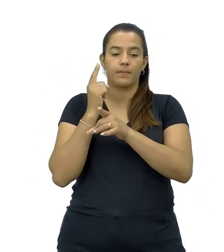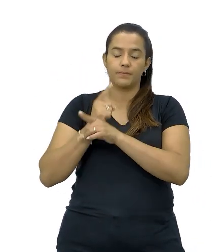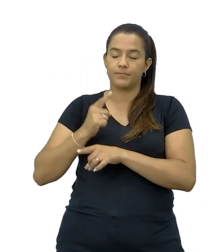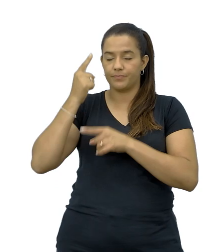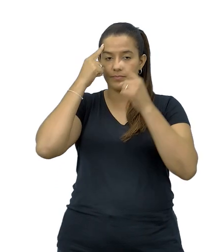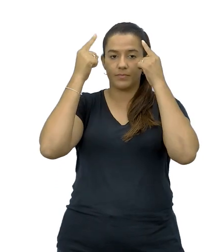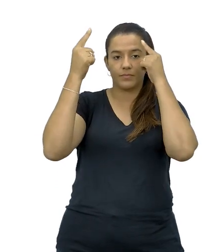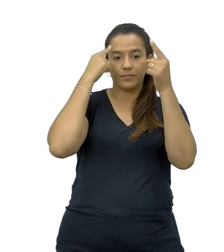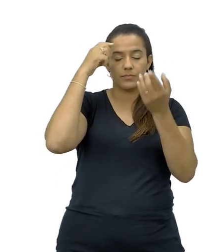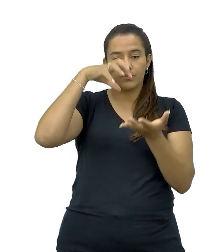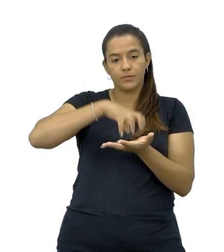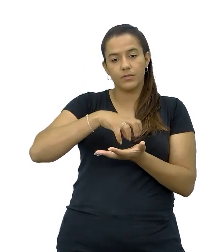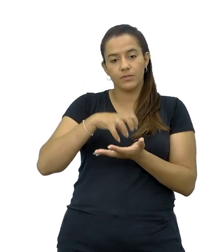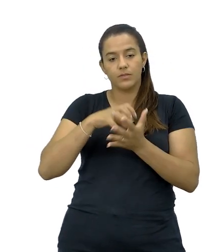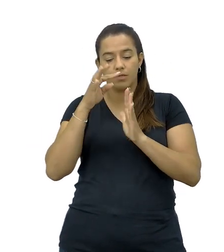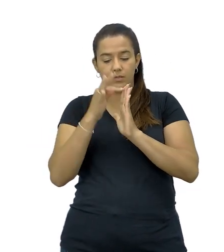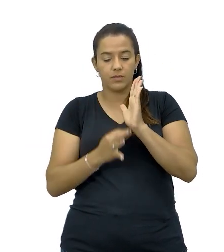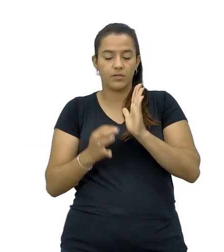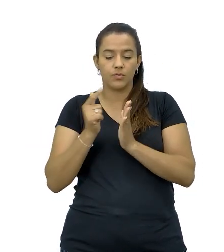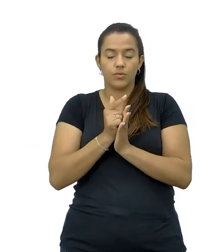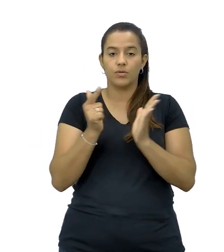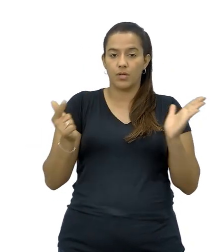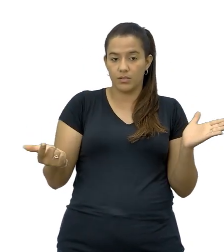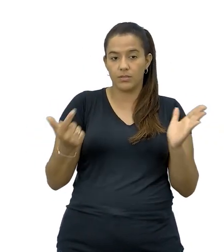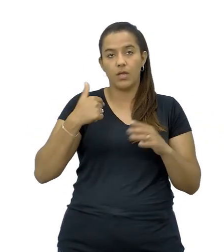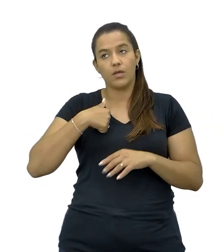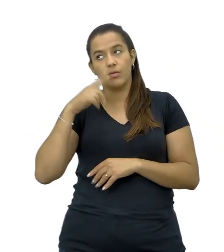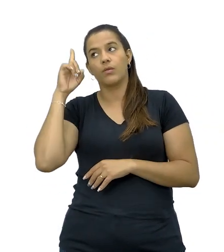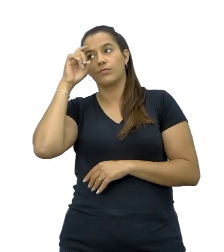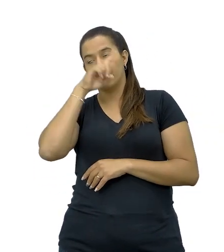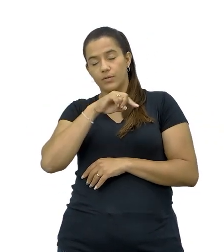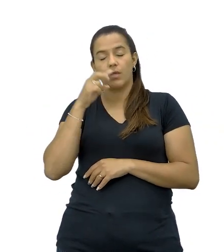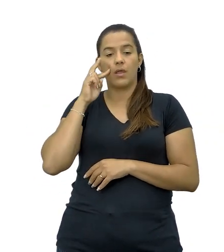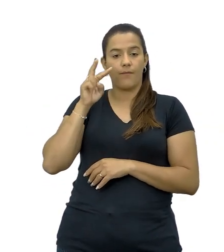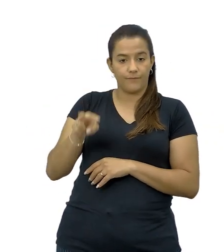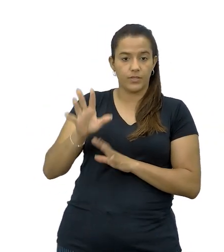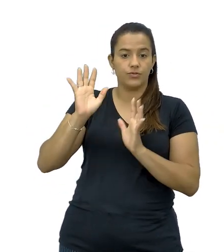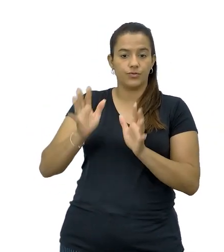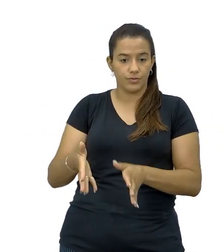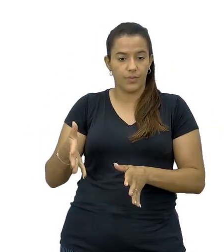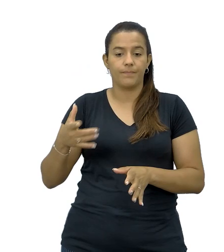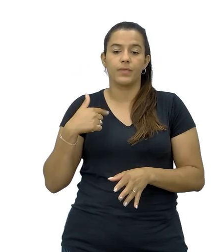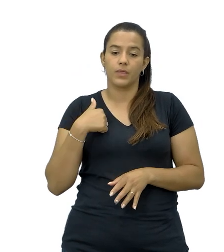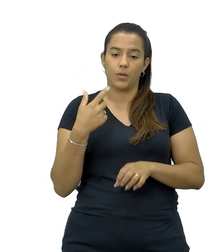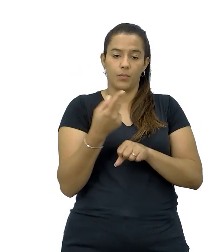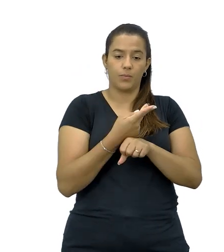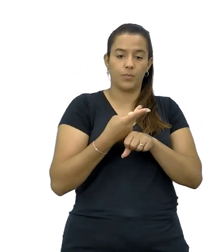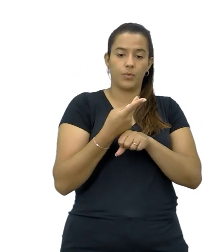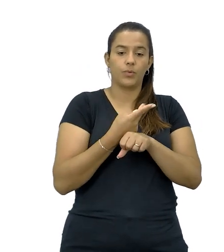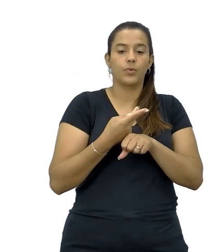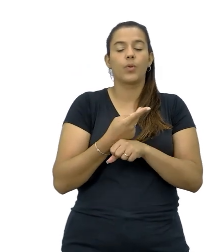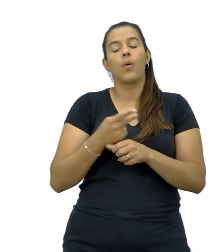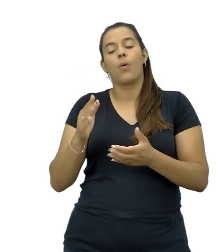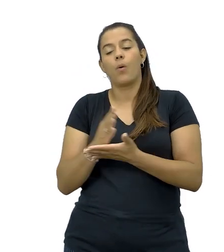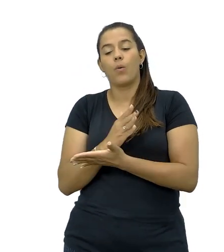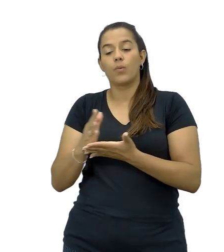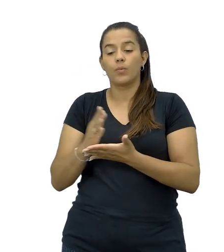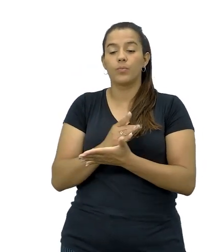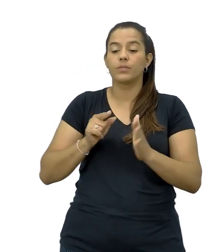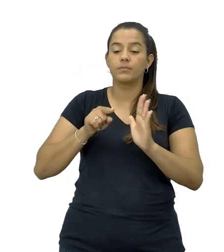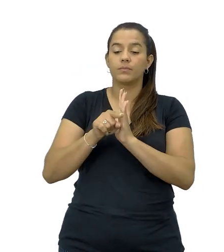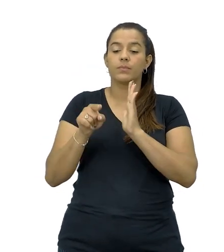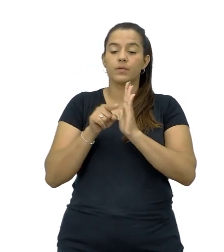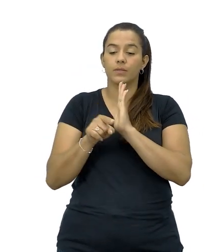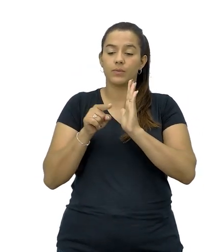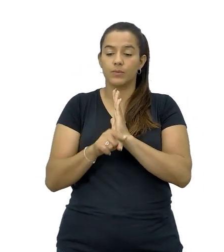ideias centrais de textos jornalísticos. Eu tenho dificuldade, vi lá, tal. Aí eu venho aqui, procuro, né, questões que estão relativas, porque